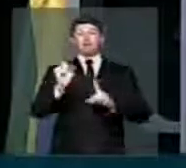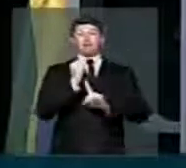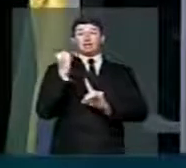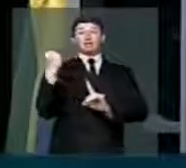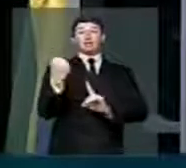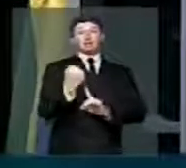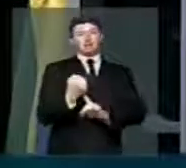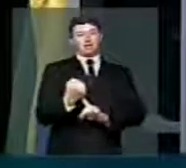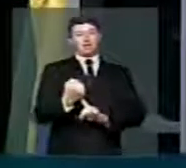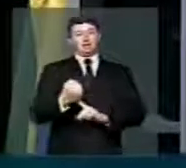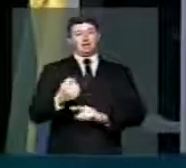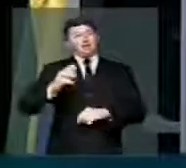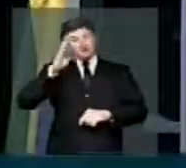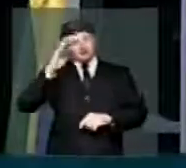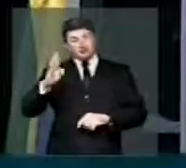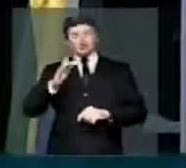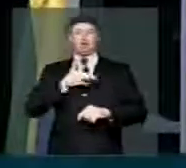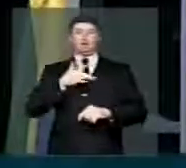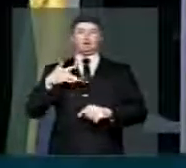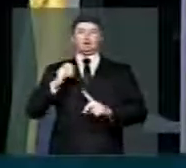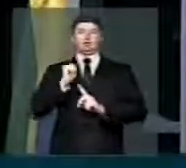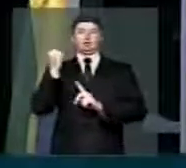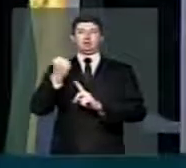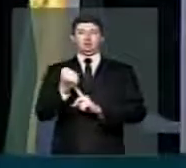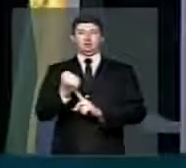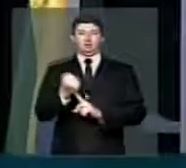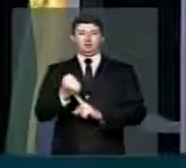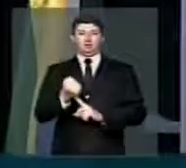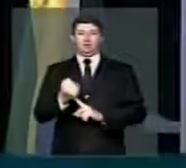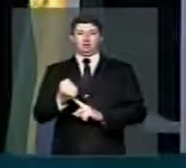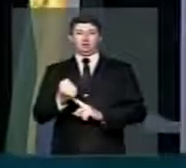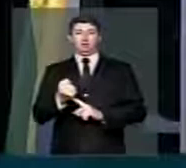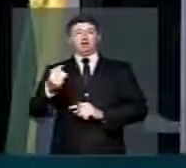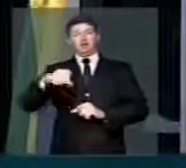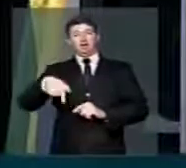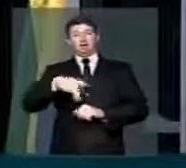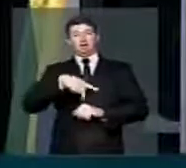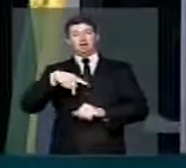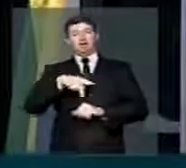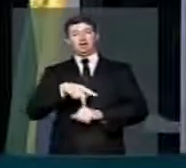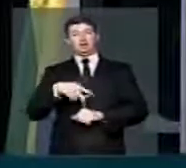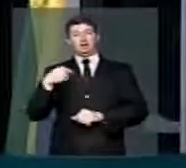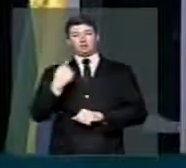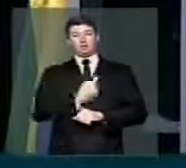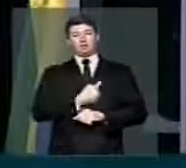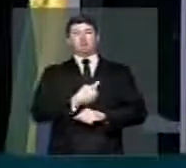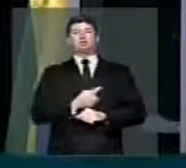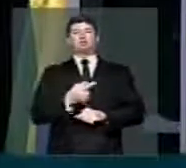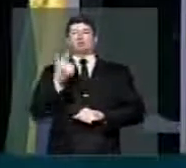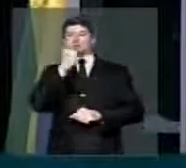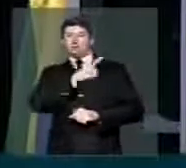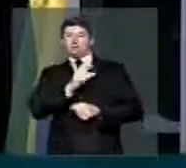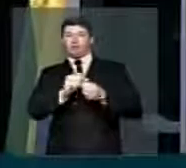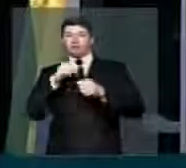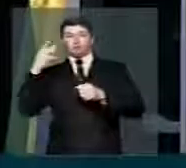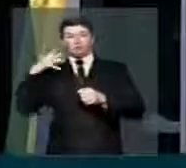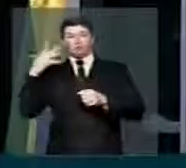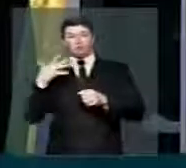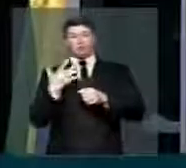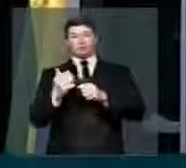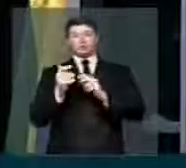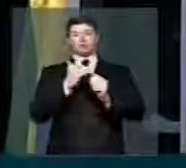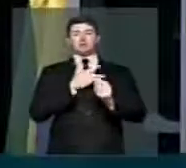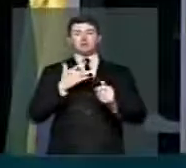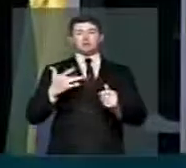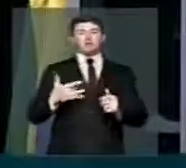e principalmente à saúde. E que nós façamos saúde nesse país com a finalidade de criarmos uma política de